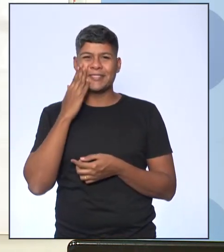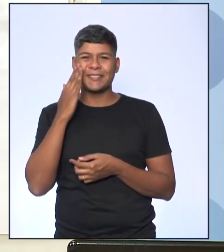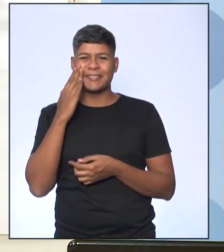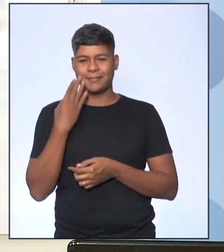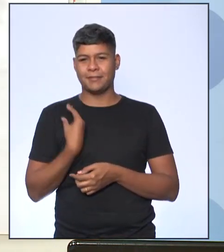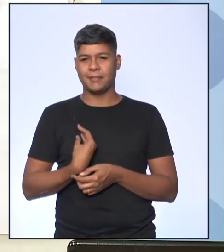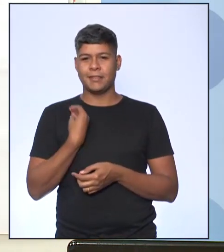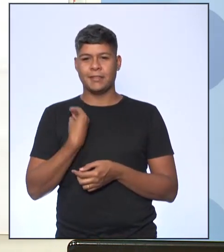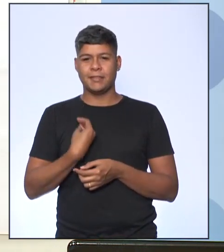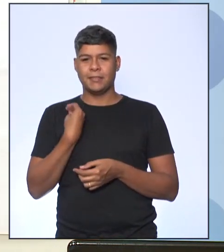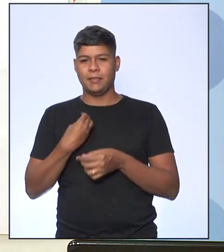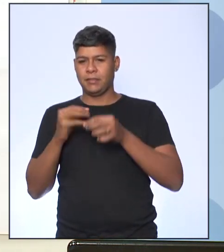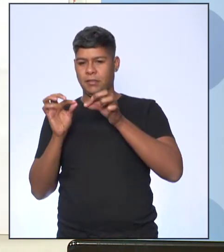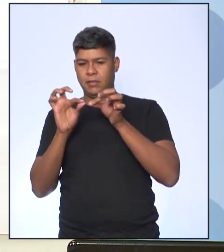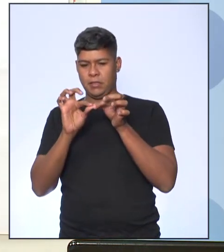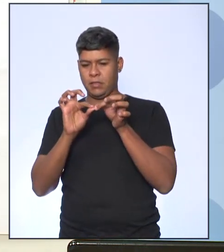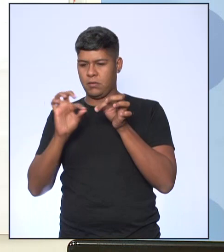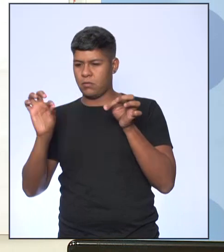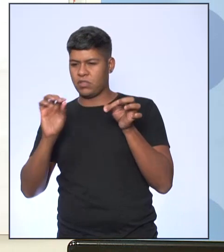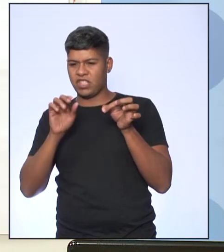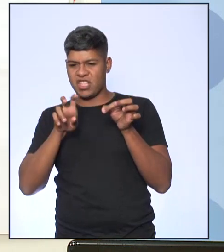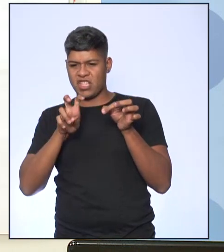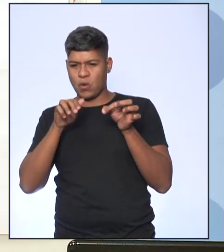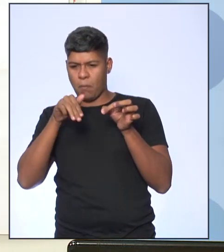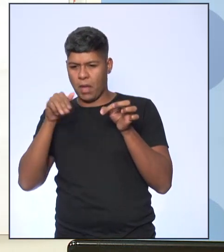daqui, anda 5 metros.